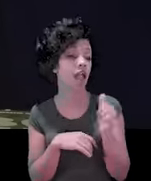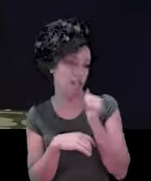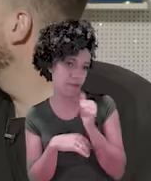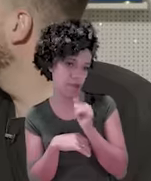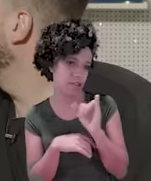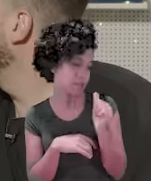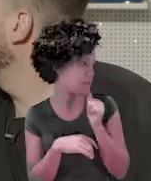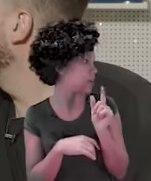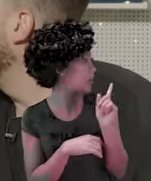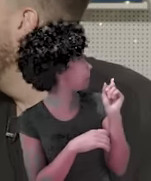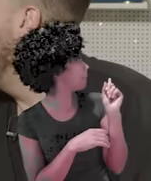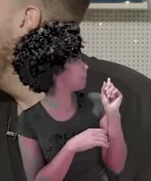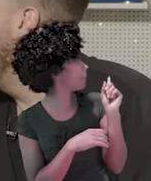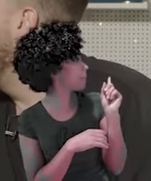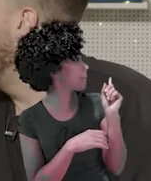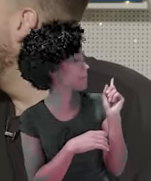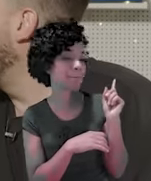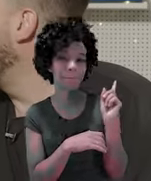e eu